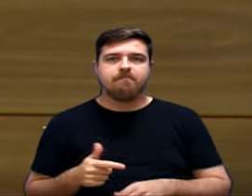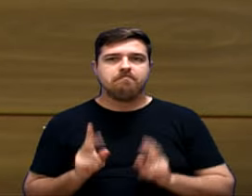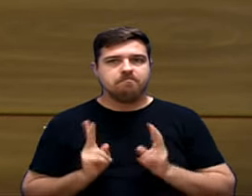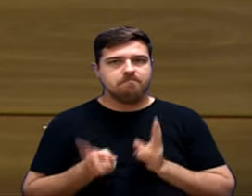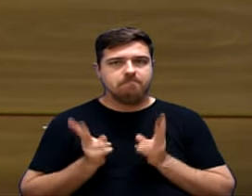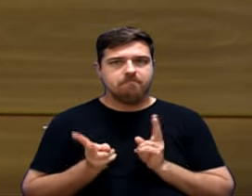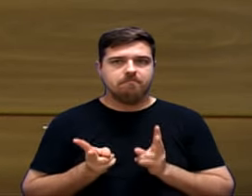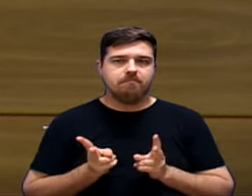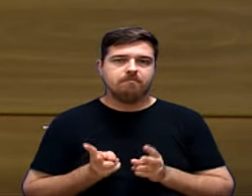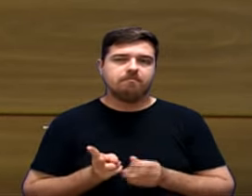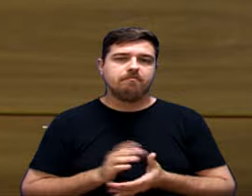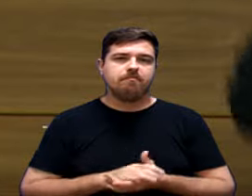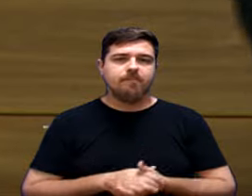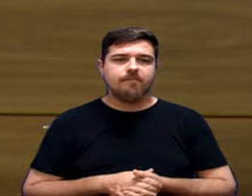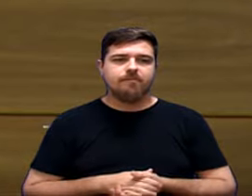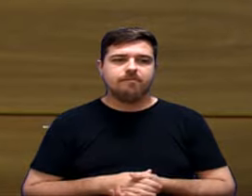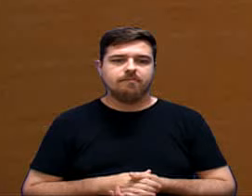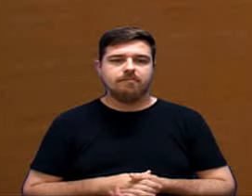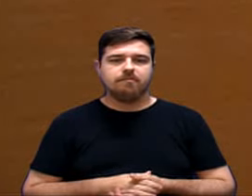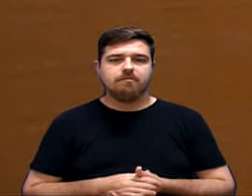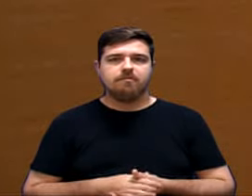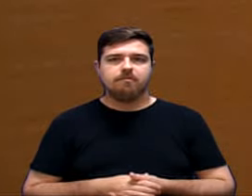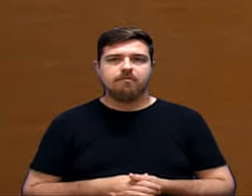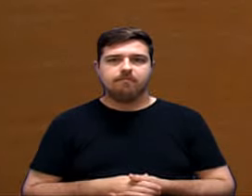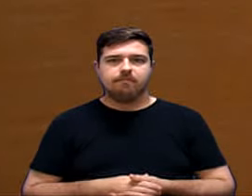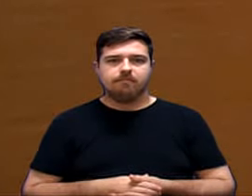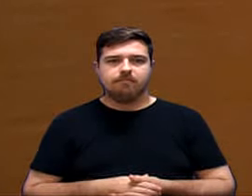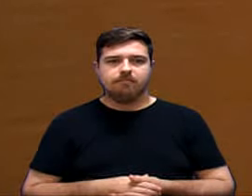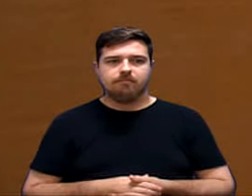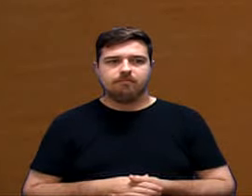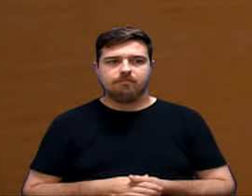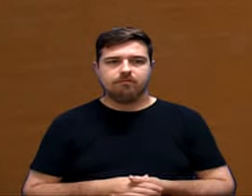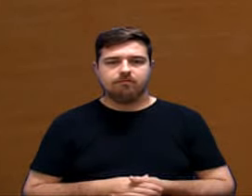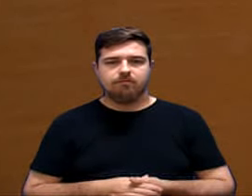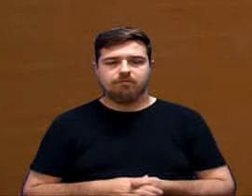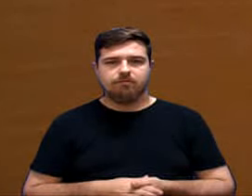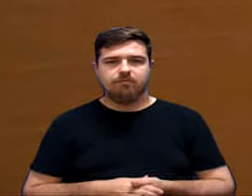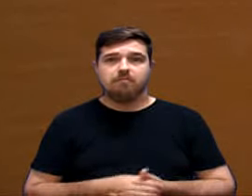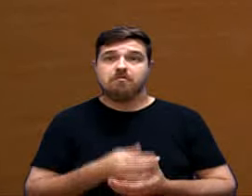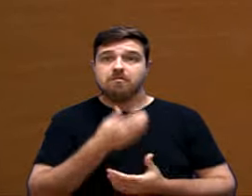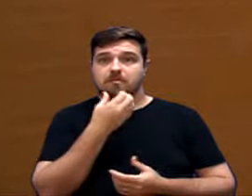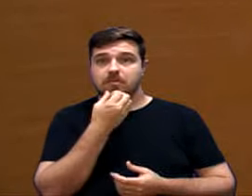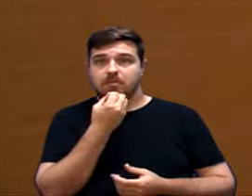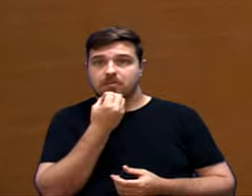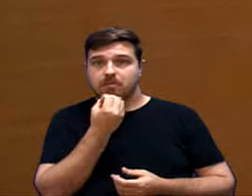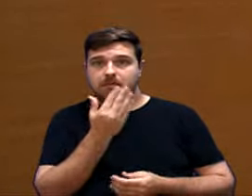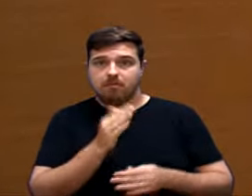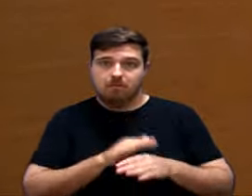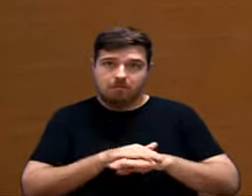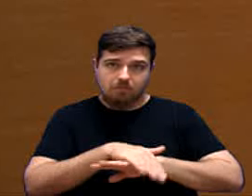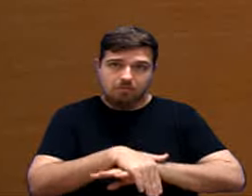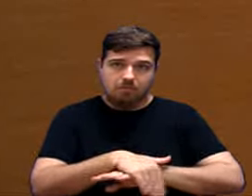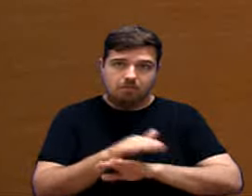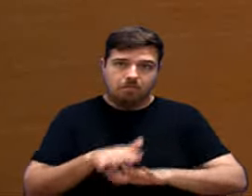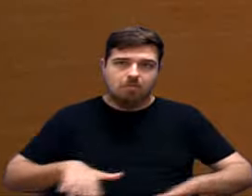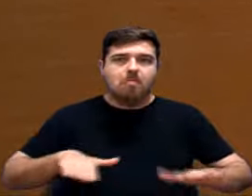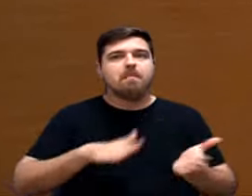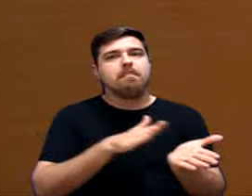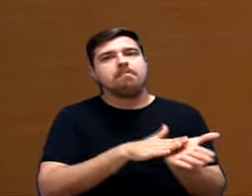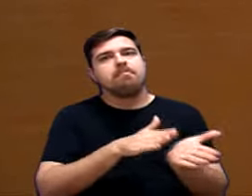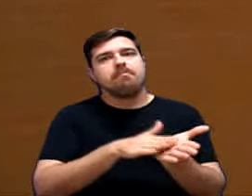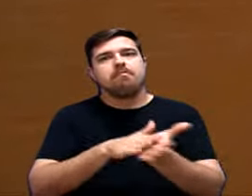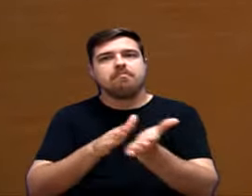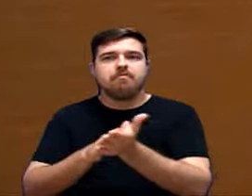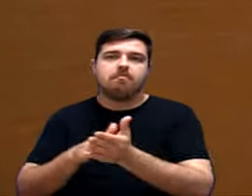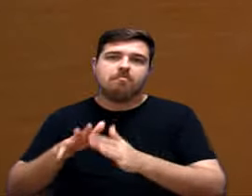ficar do jeito que tá com a palavra oradora Boa noite a todos Eh quero parabenizar